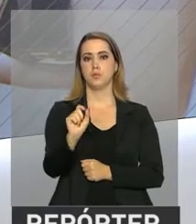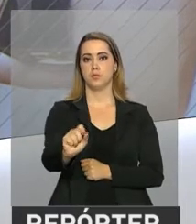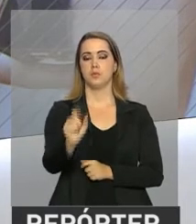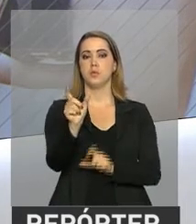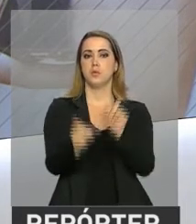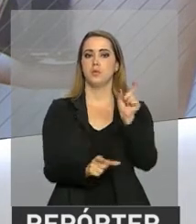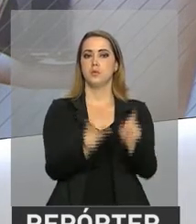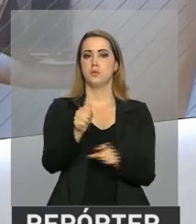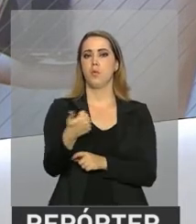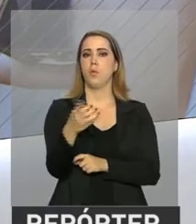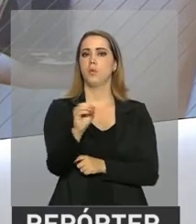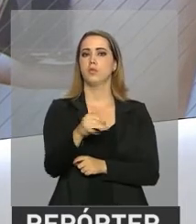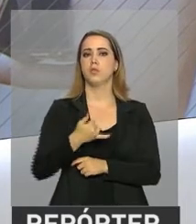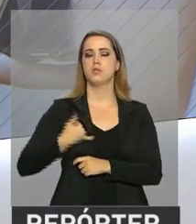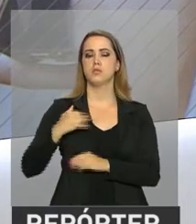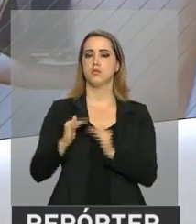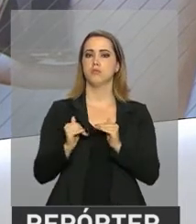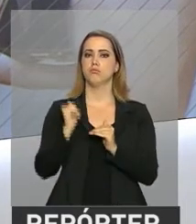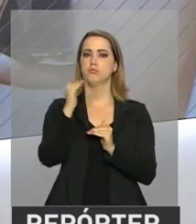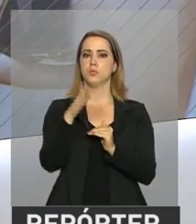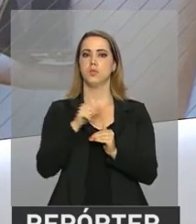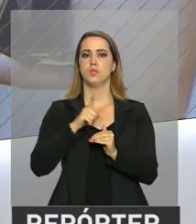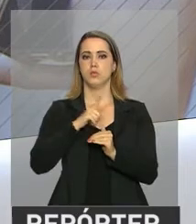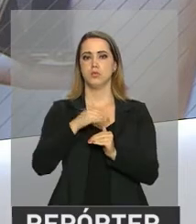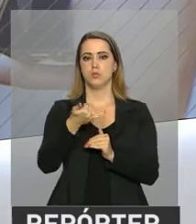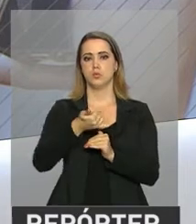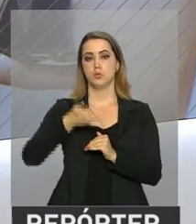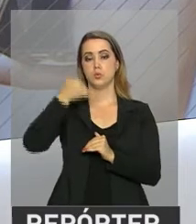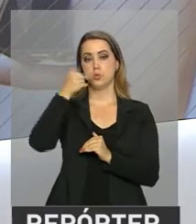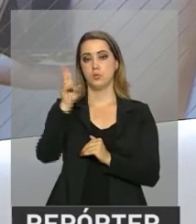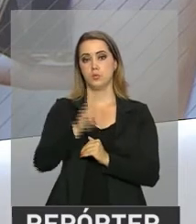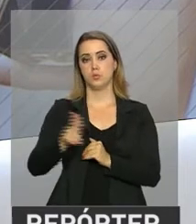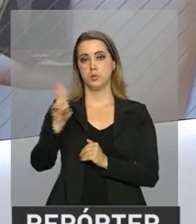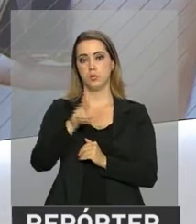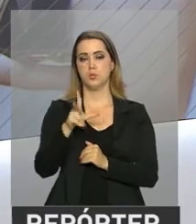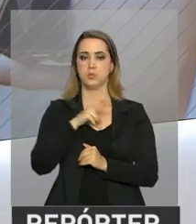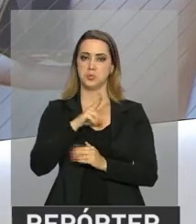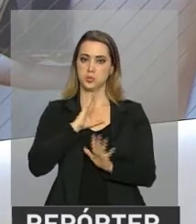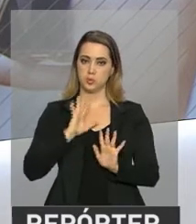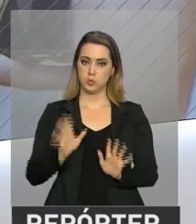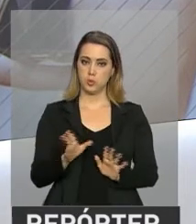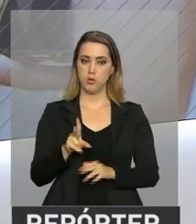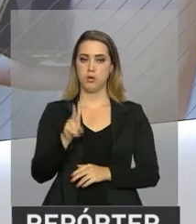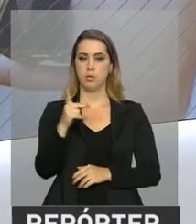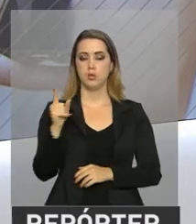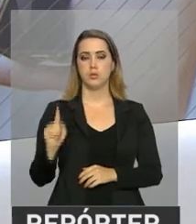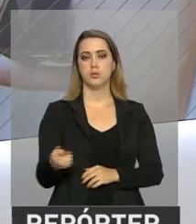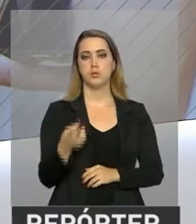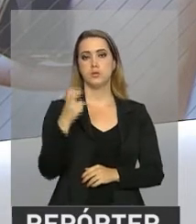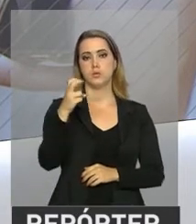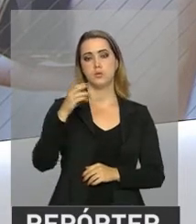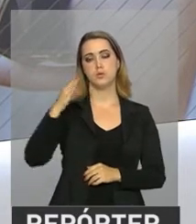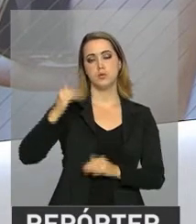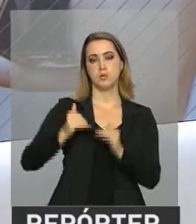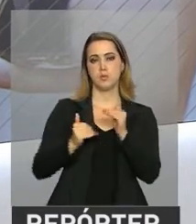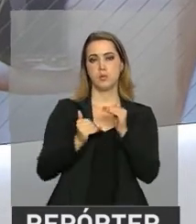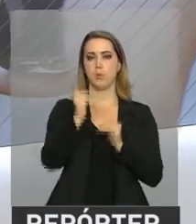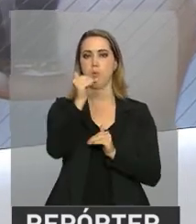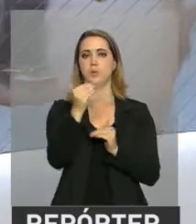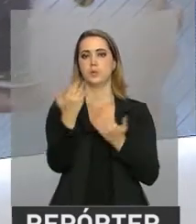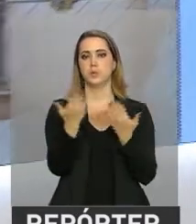com 10 anos ou mais tinha telefone móvel para uso pessoal dois milhões e meio a mais do que no ano